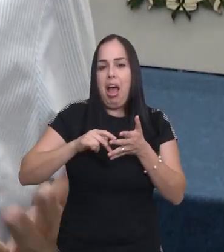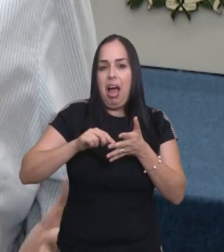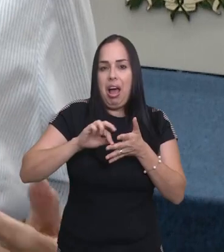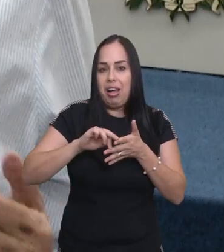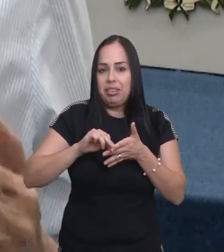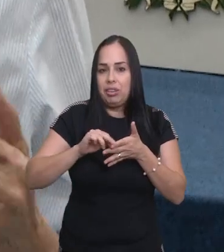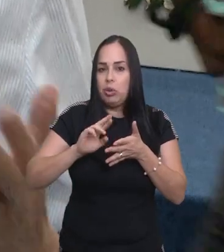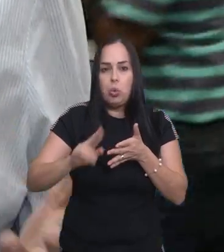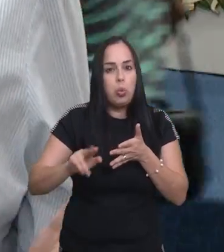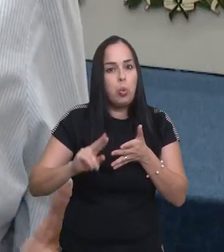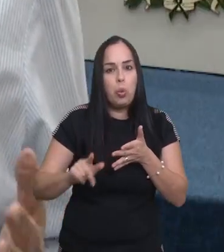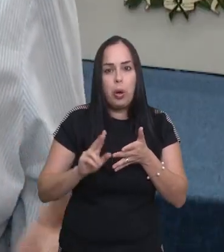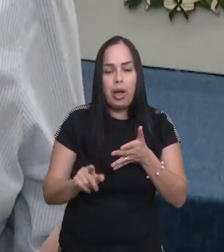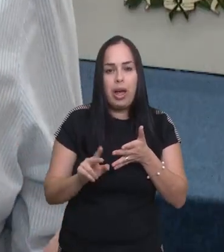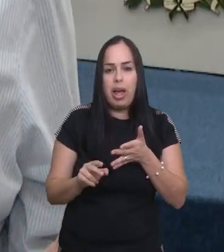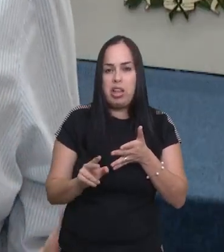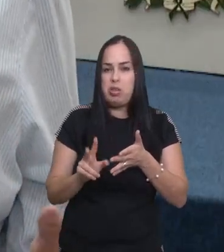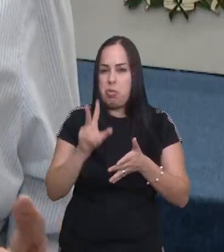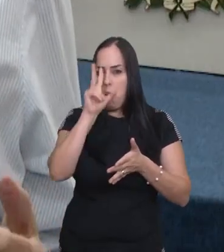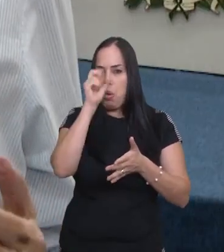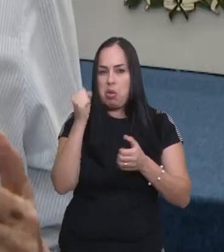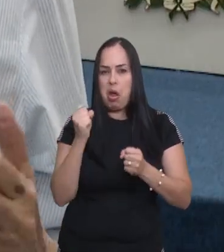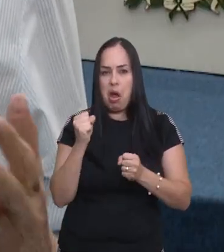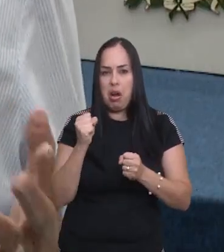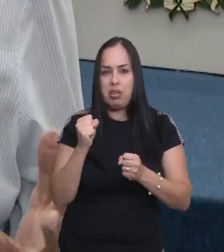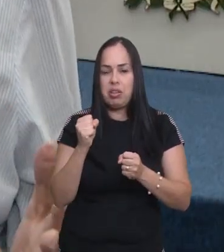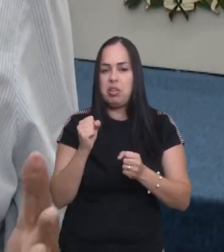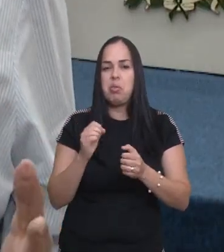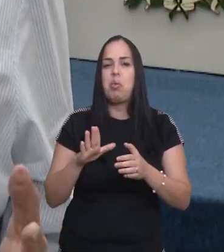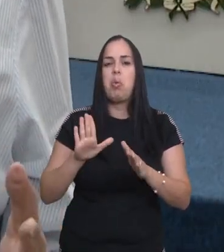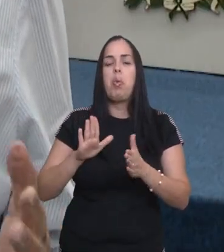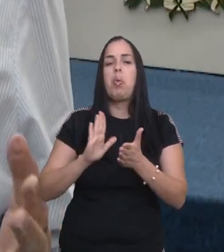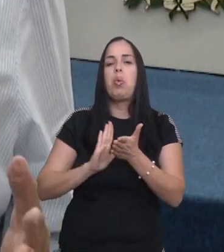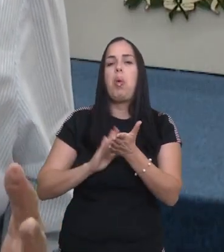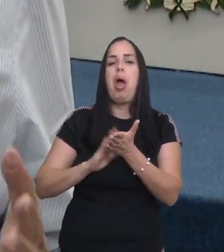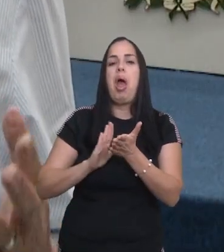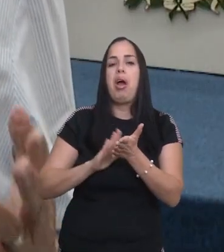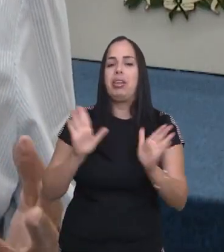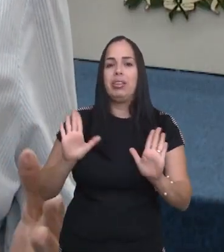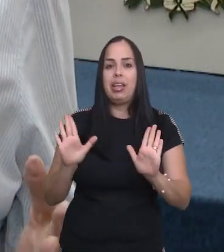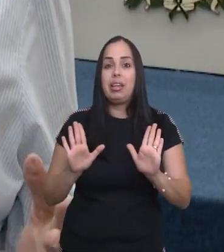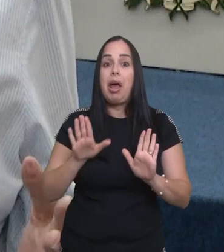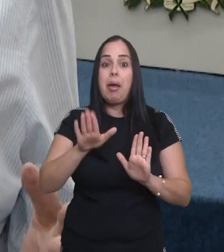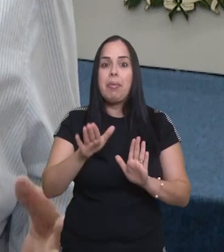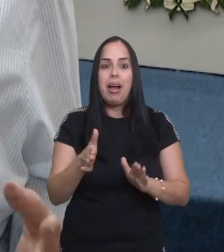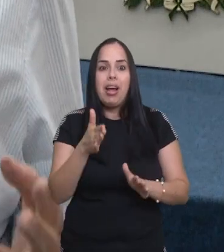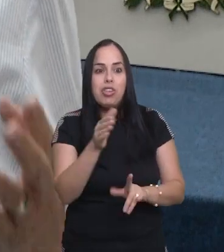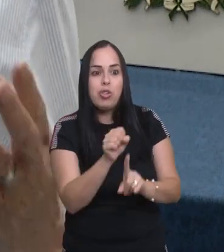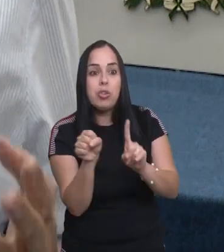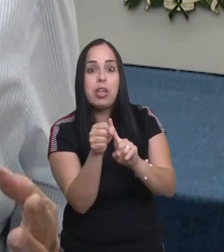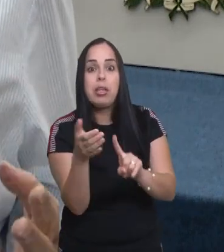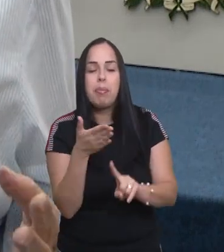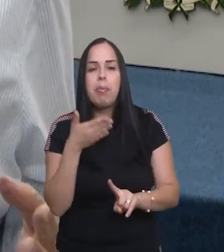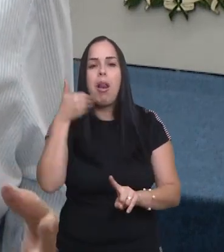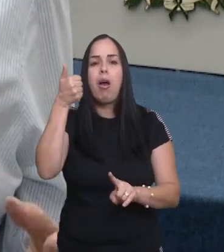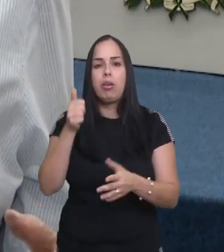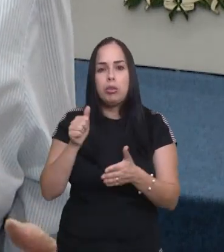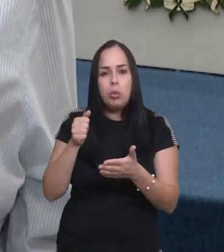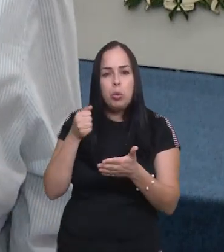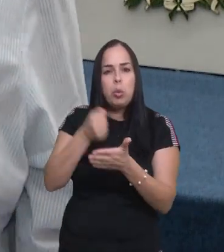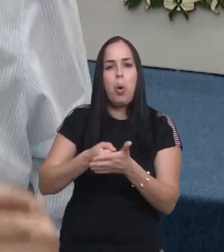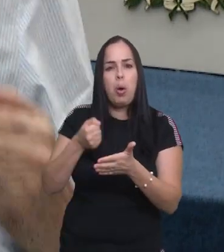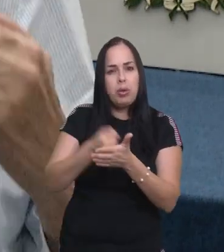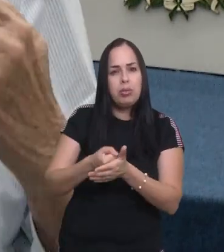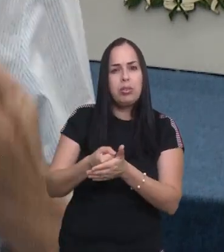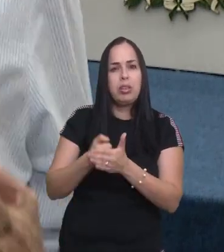ser político, para poder, não é pelo poder, não é pelo aplauso, não, é para melhorar uma sociedade, é lutar por novos